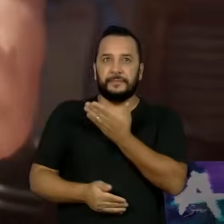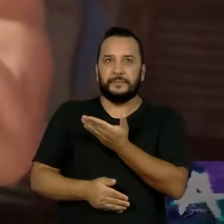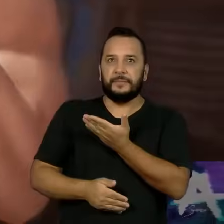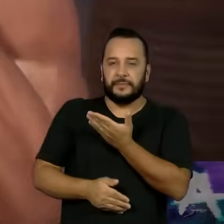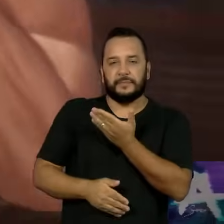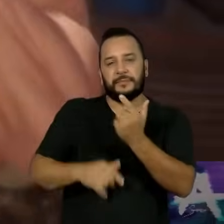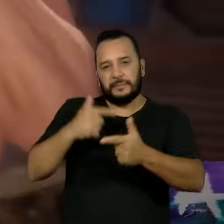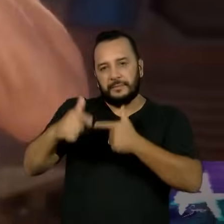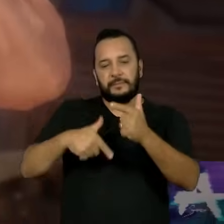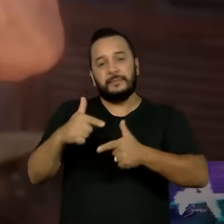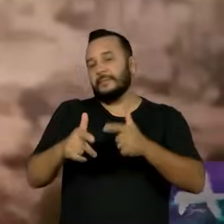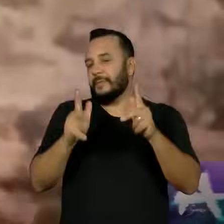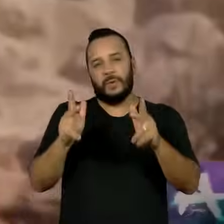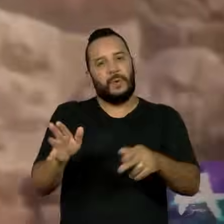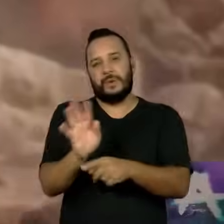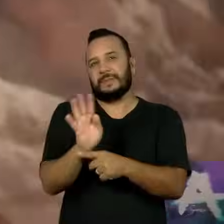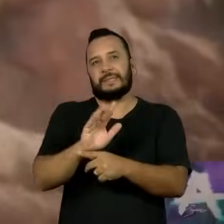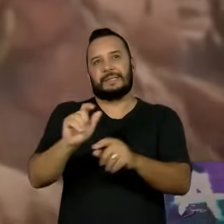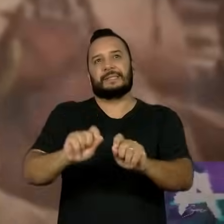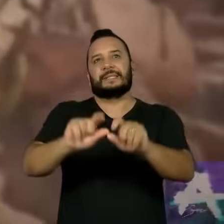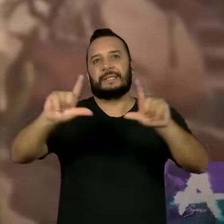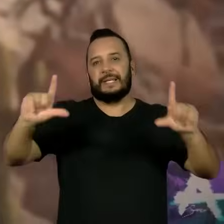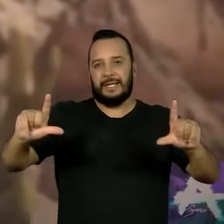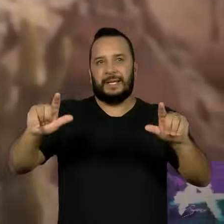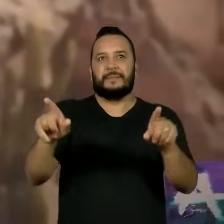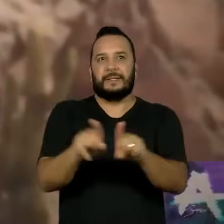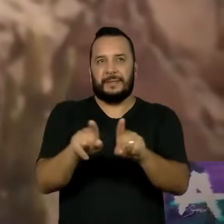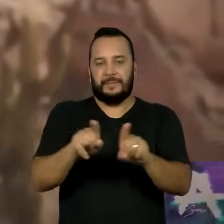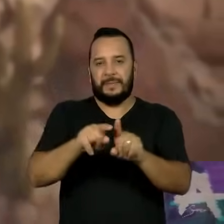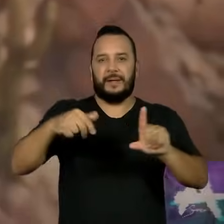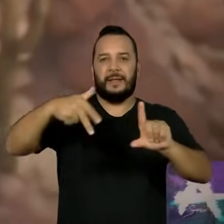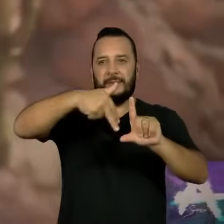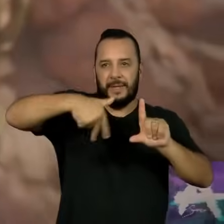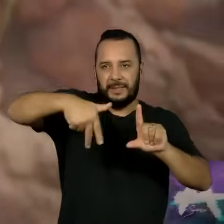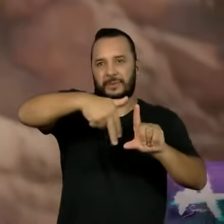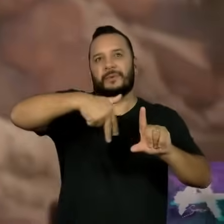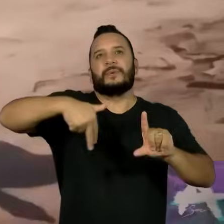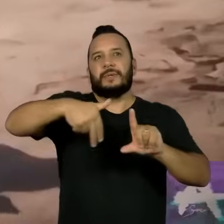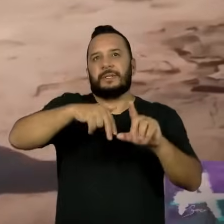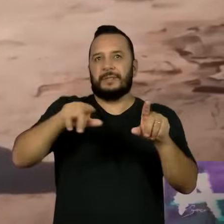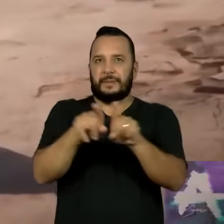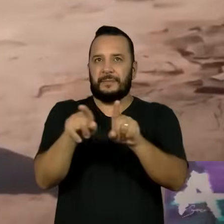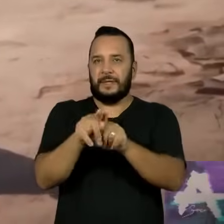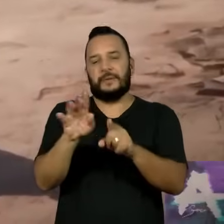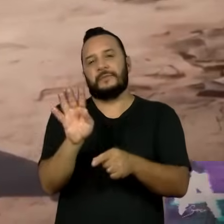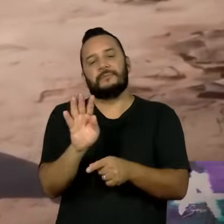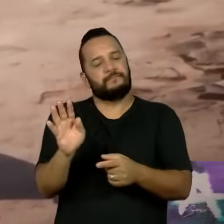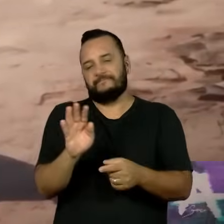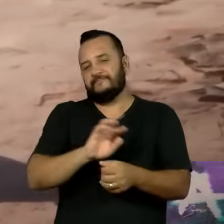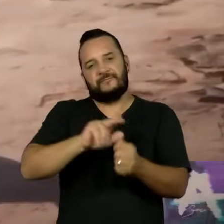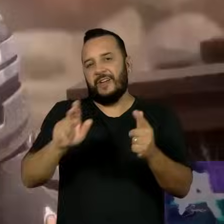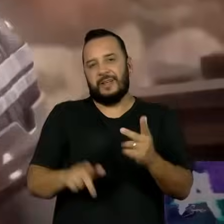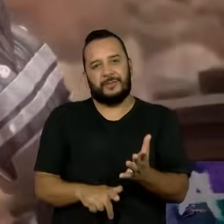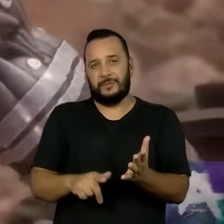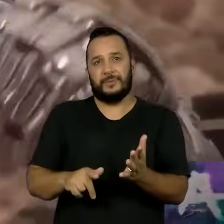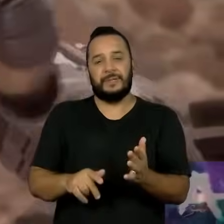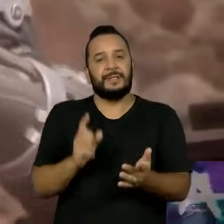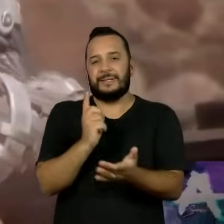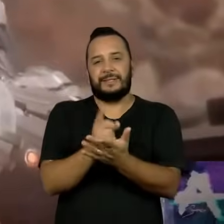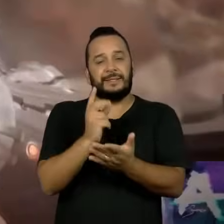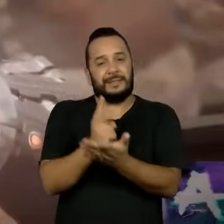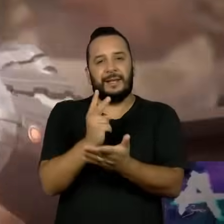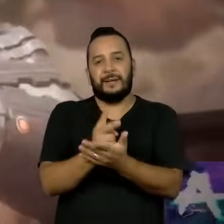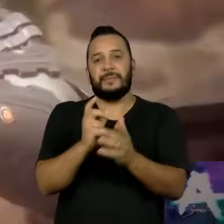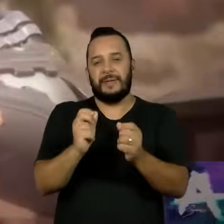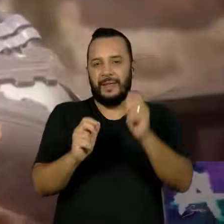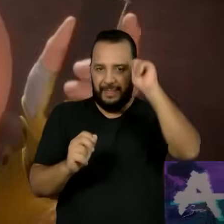trabalhos cinematográficos, até em animes, em animações, em filmes. Então, assim, é um problema muito presente